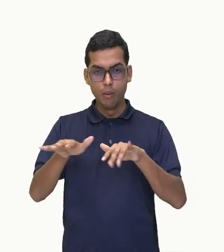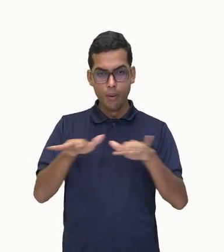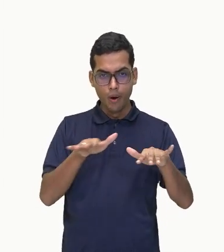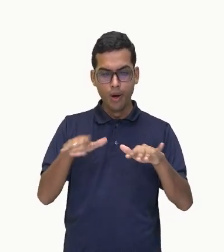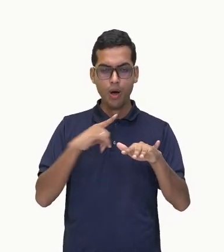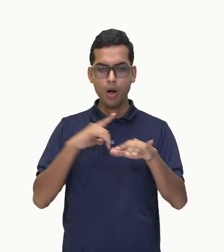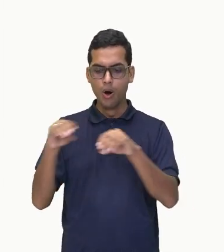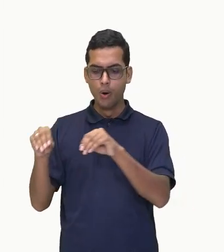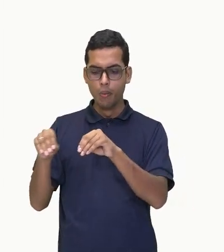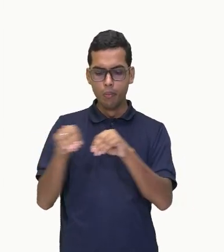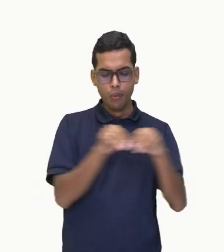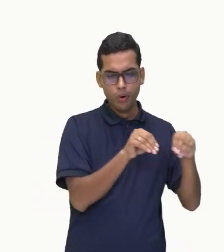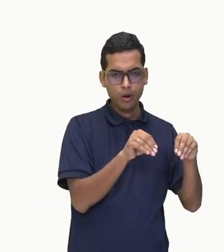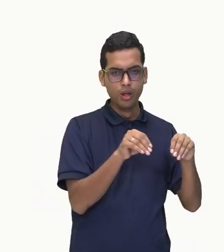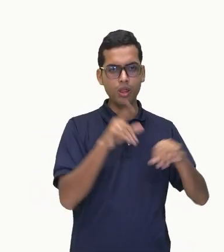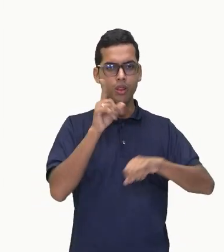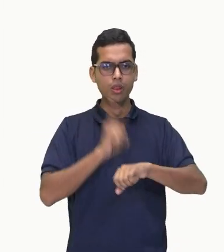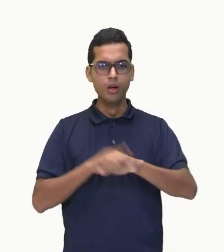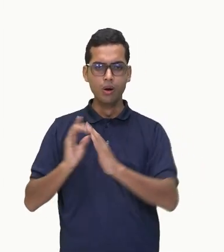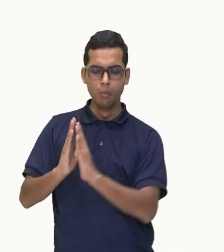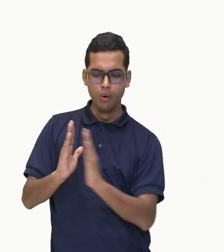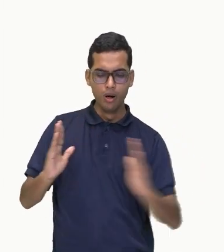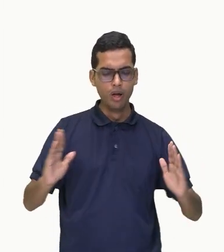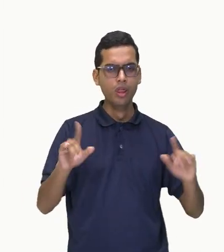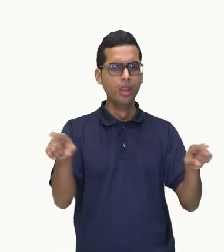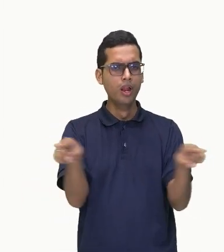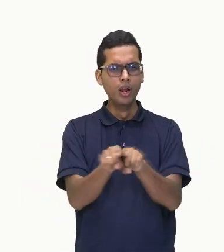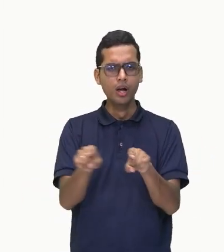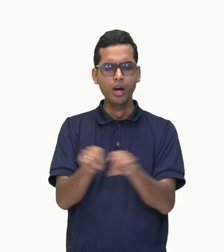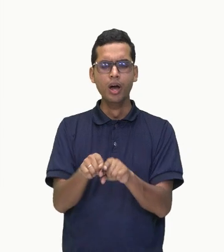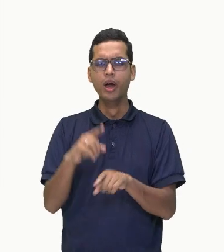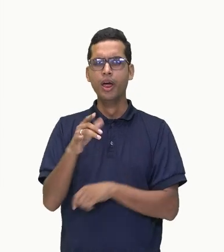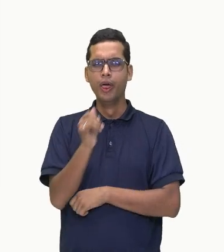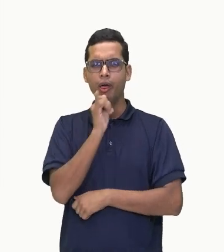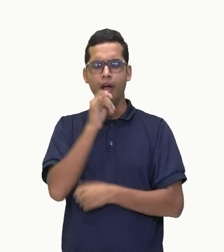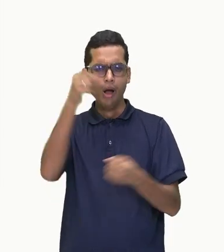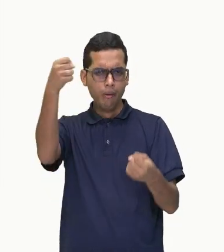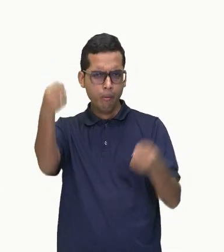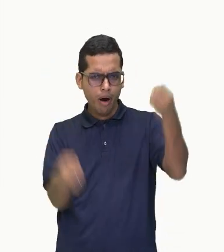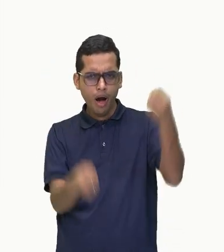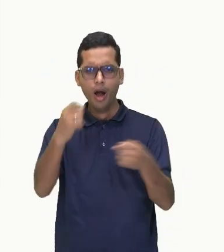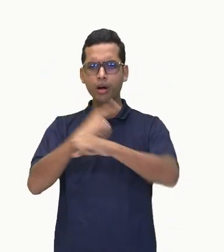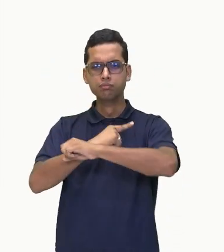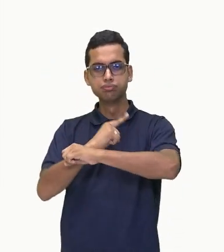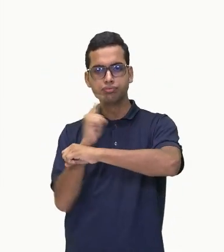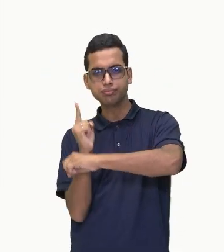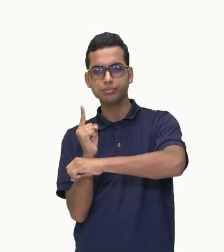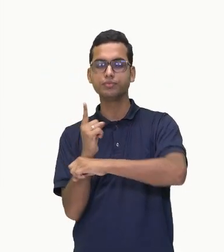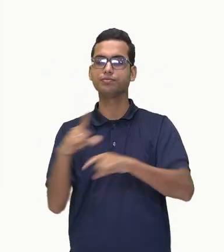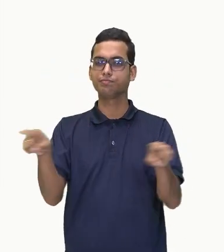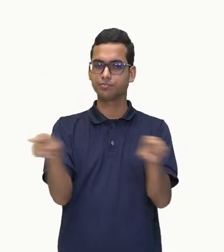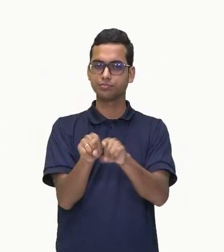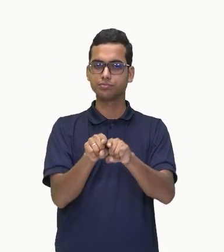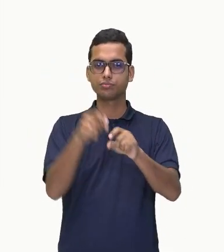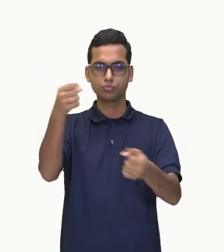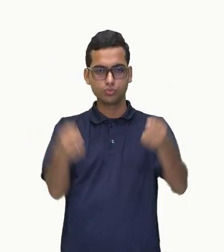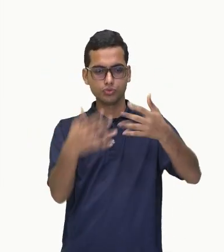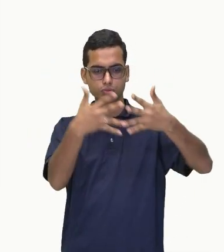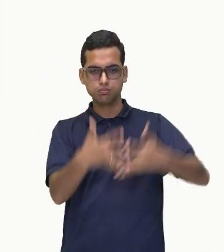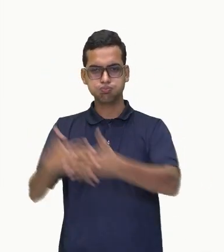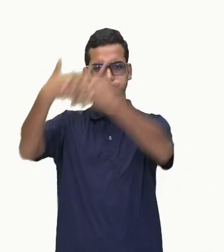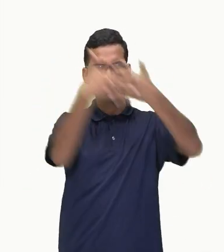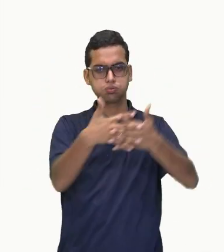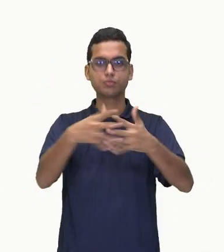velocidade e o caminhão também. Percebam que o movimento é quando um corpo muda de lugar com o